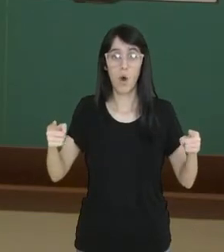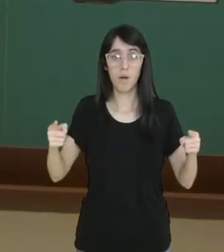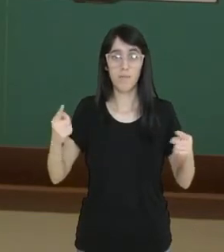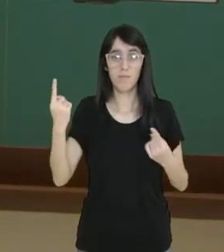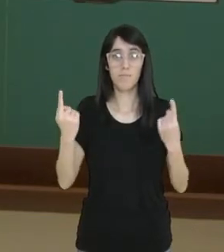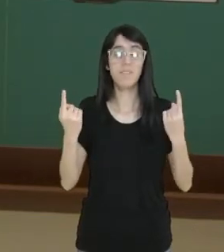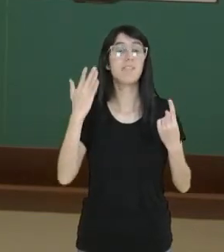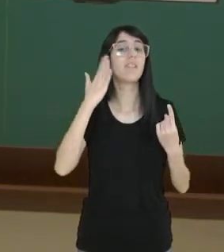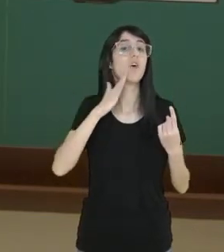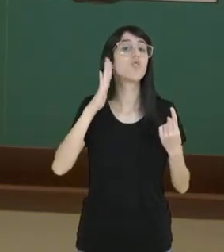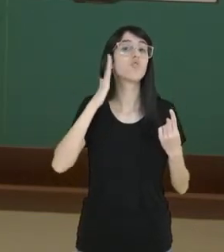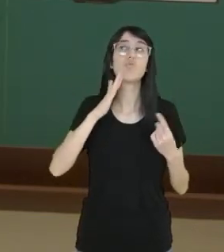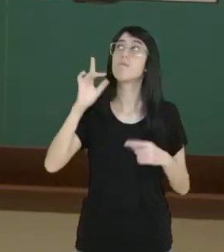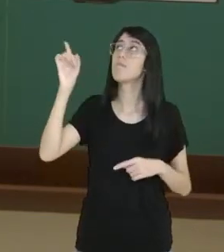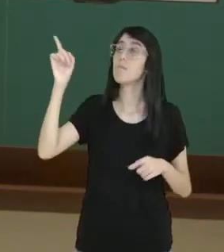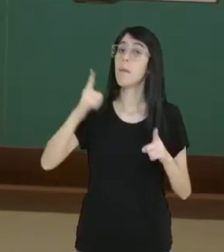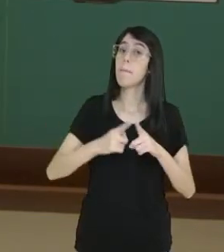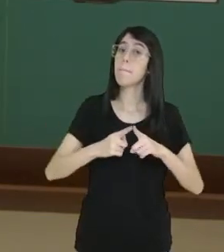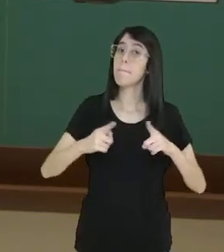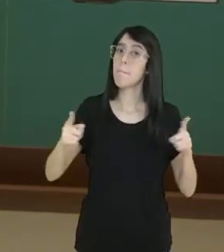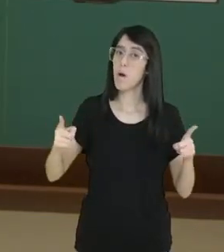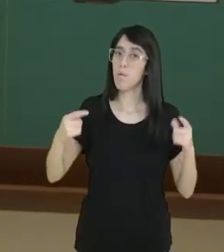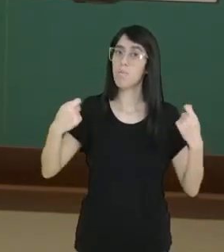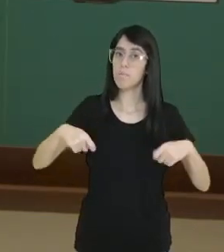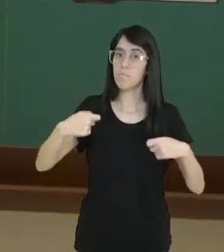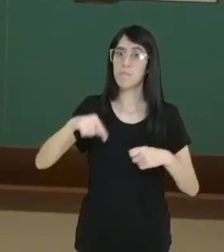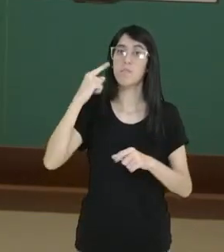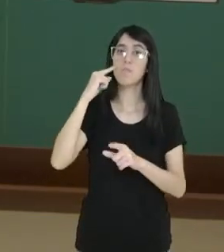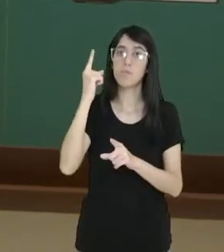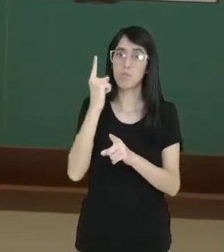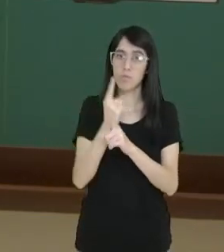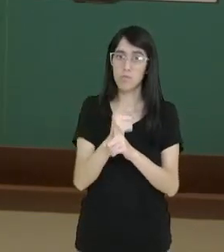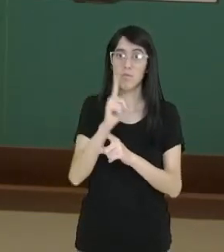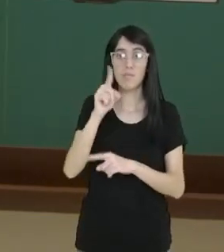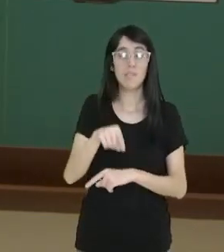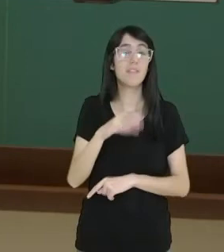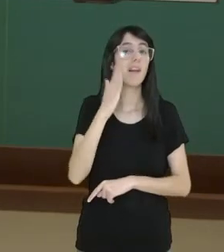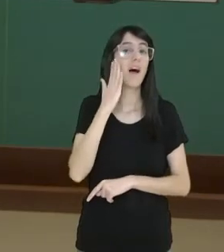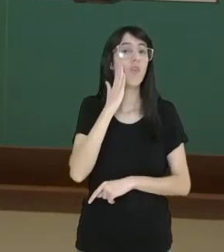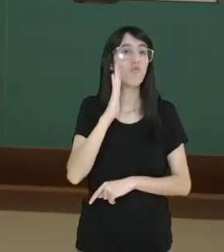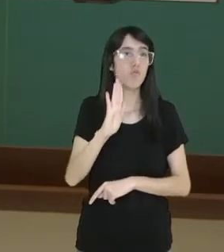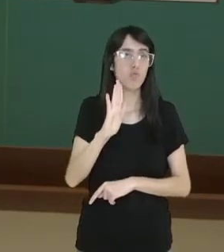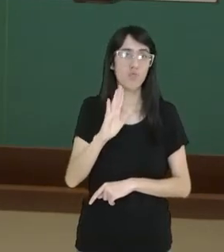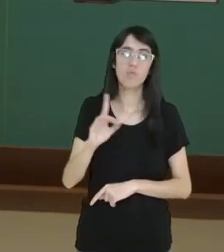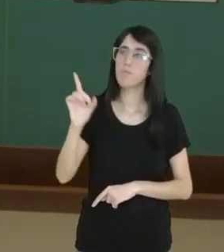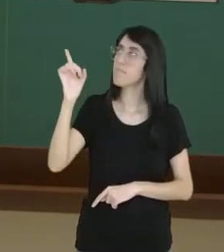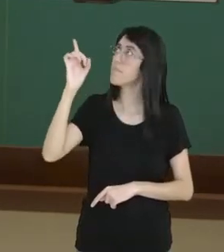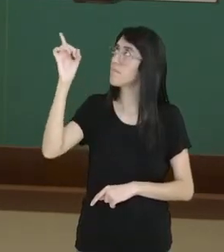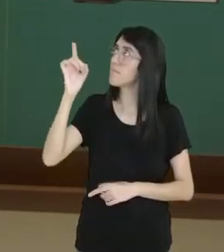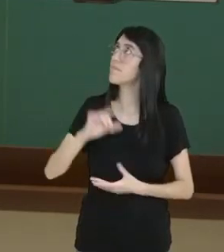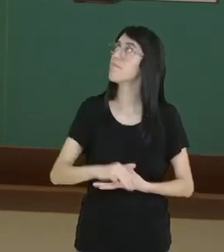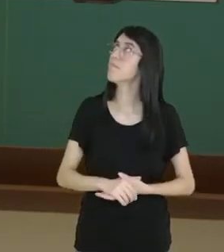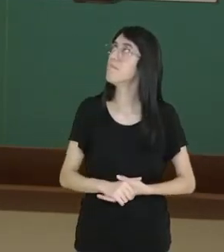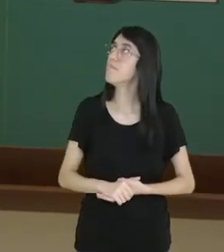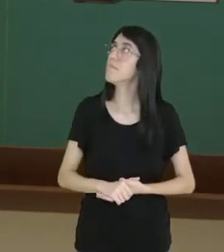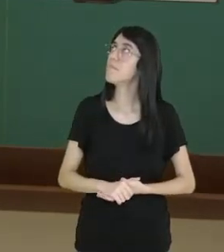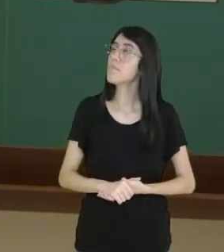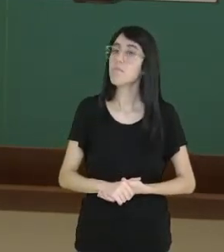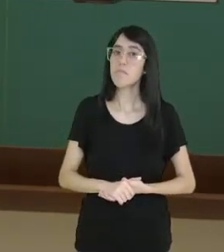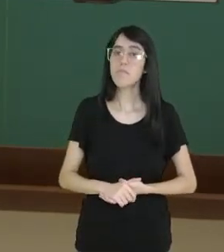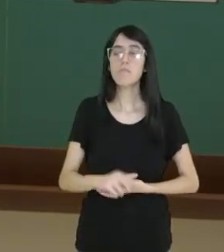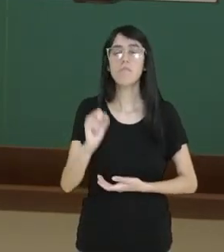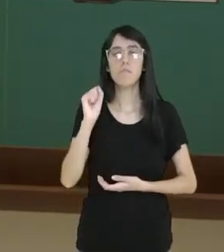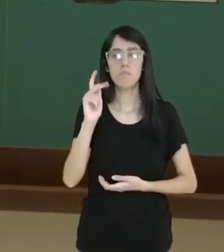triângulo azul. Ó. Tá vendo que o maior é azul? Então, por isso que ele falou o cateto azul do triângulo azul, tá bom? Então, fazendo essa